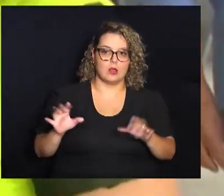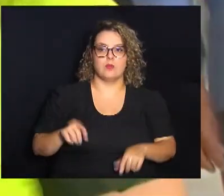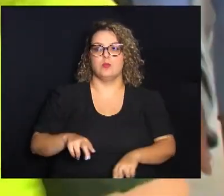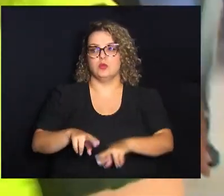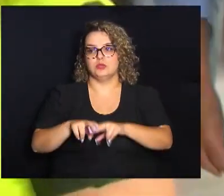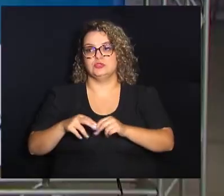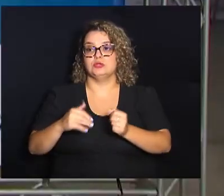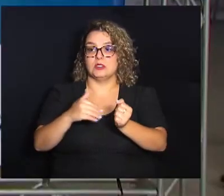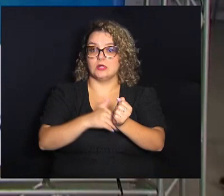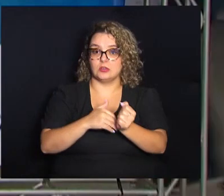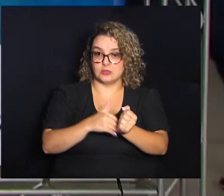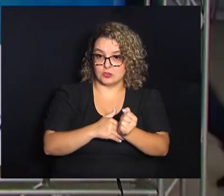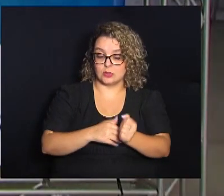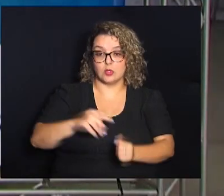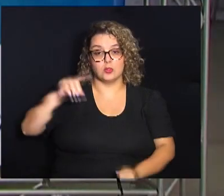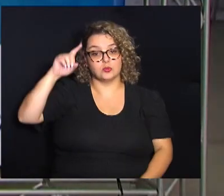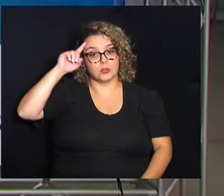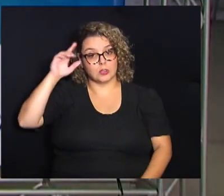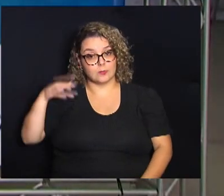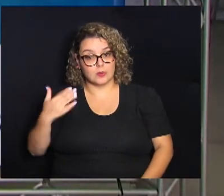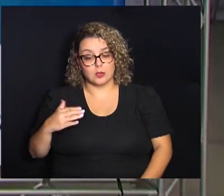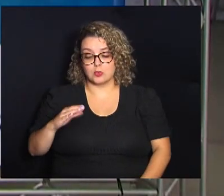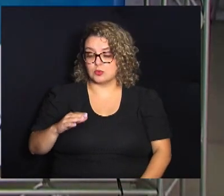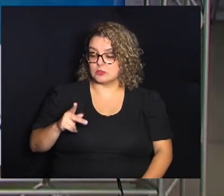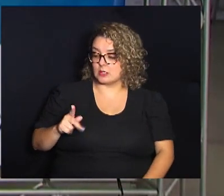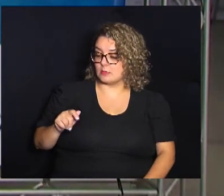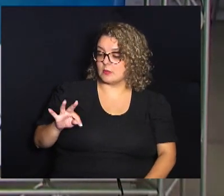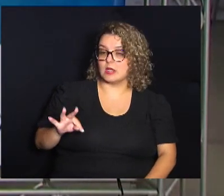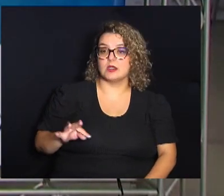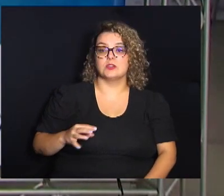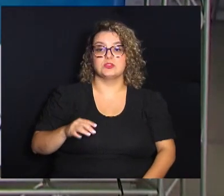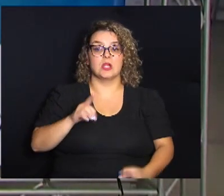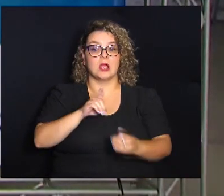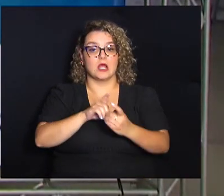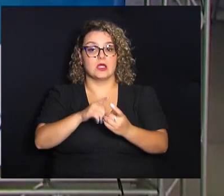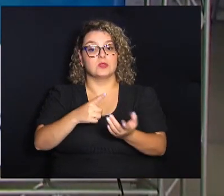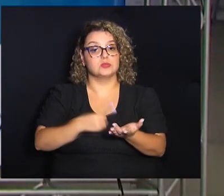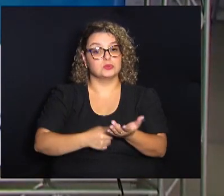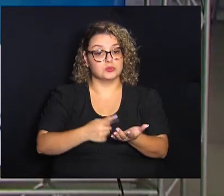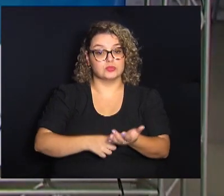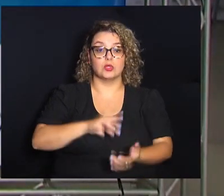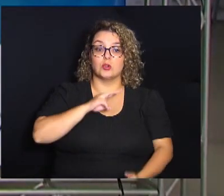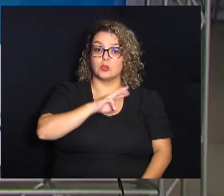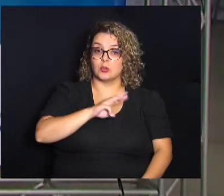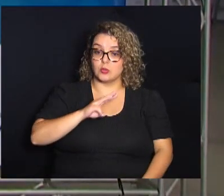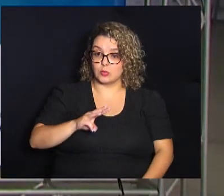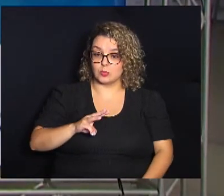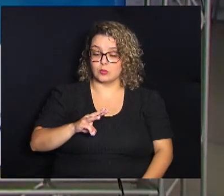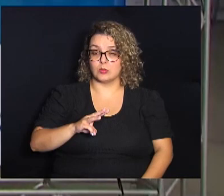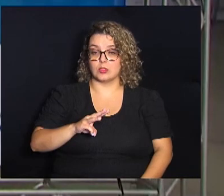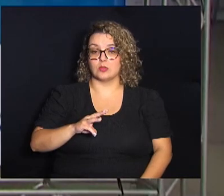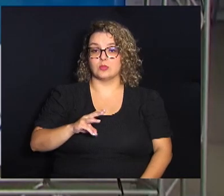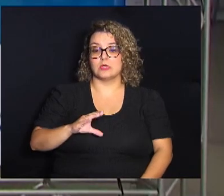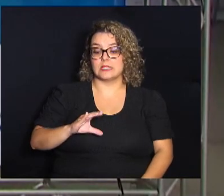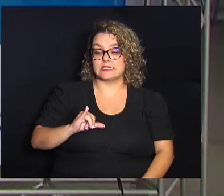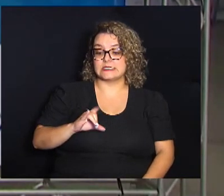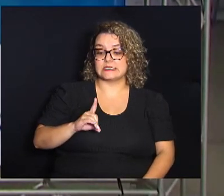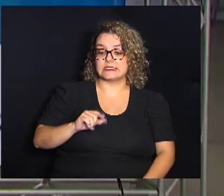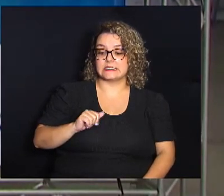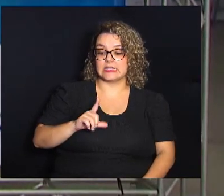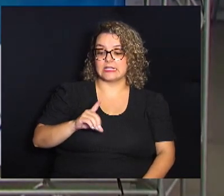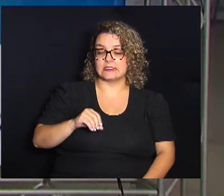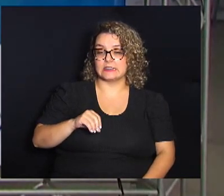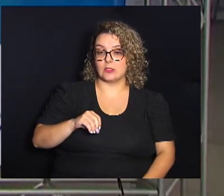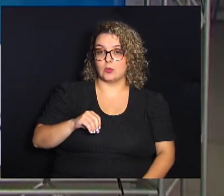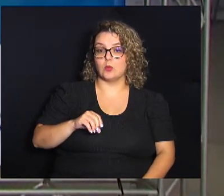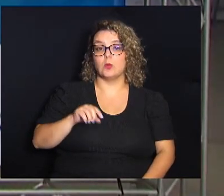mas cotidianamente o CEPAT atende com agendamento, basta entrar no Portal do Cidadão, agendar